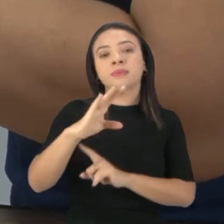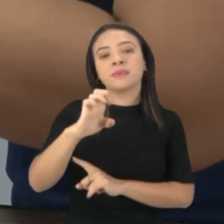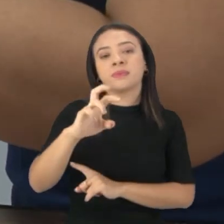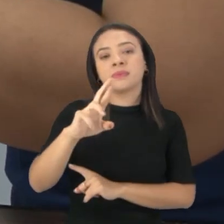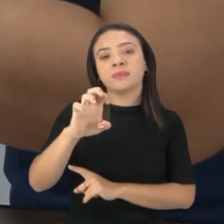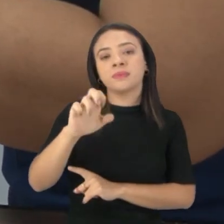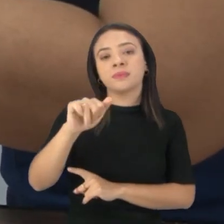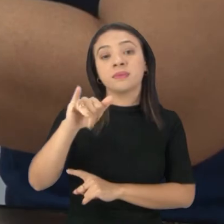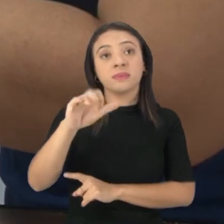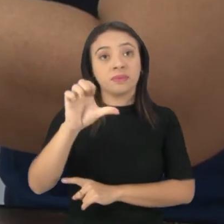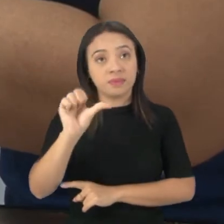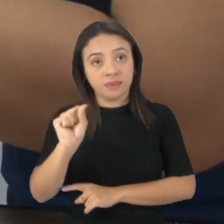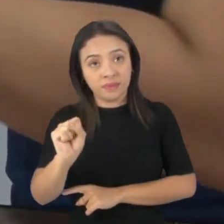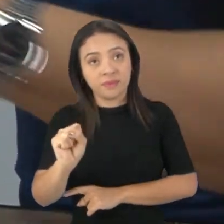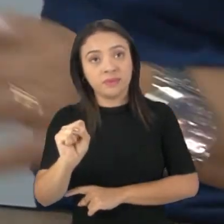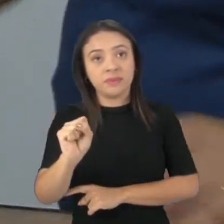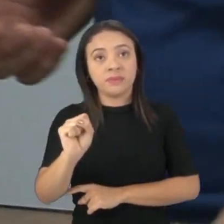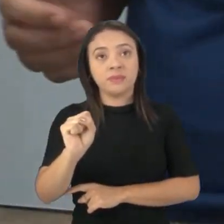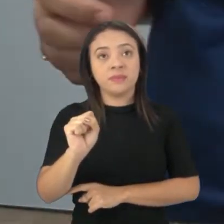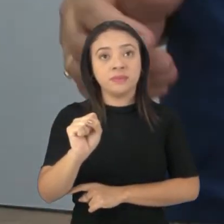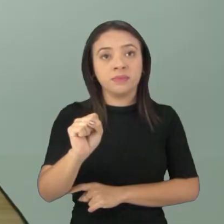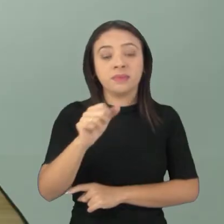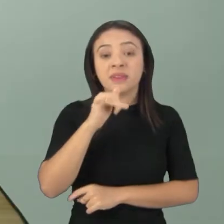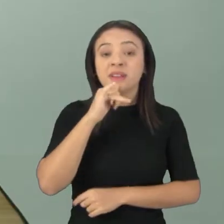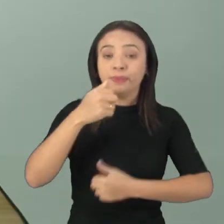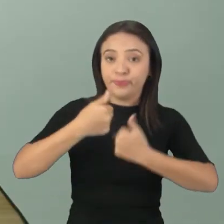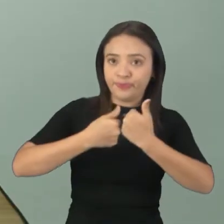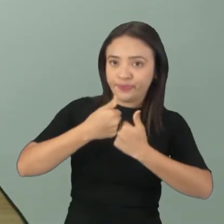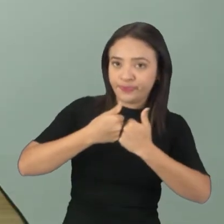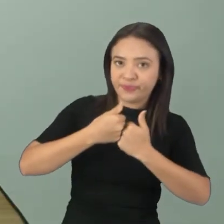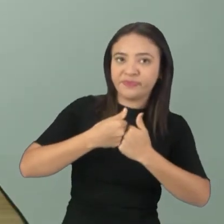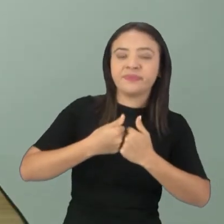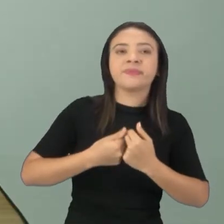ó. Grupo dos cereais, como o arroz.